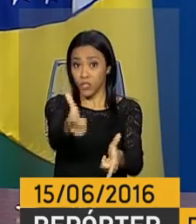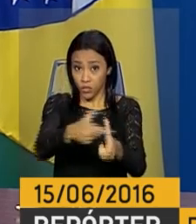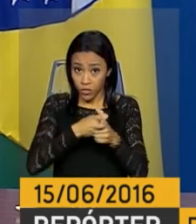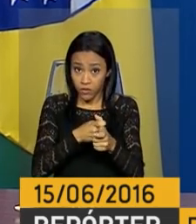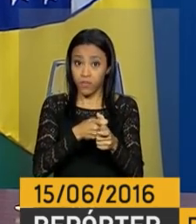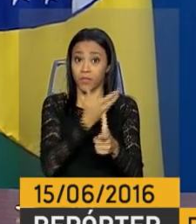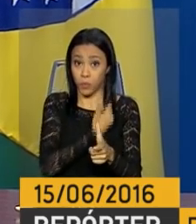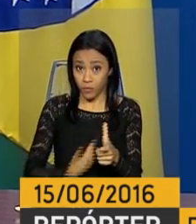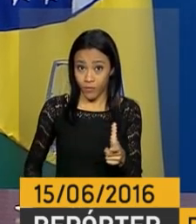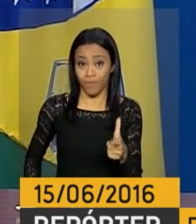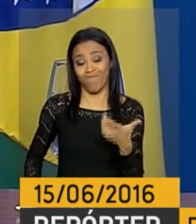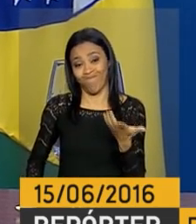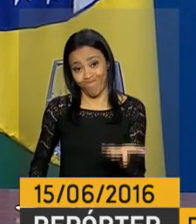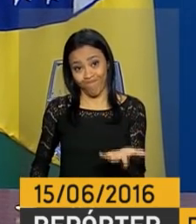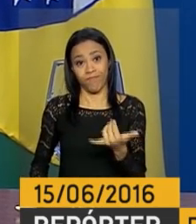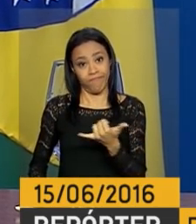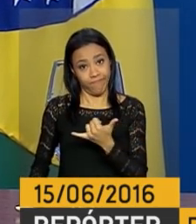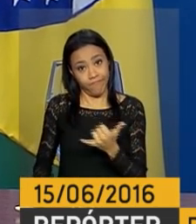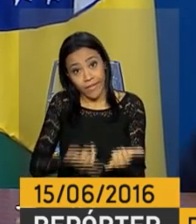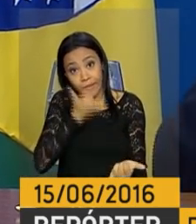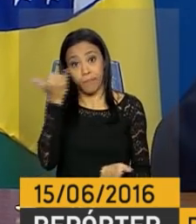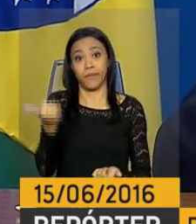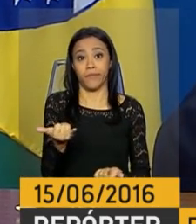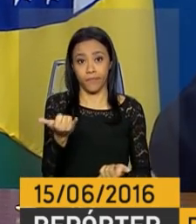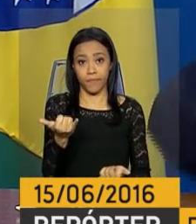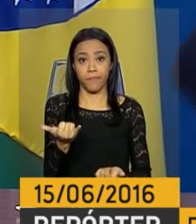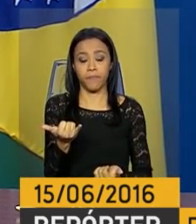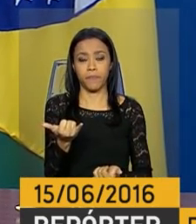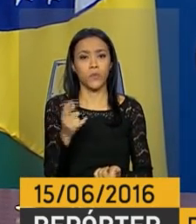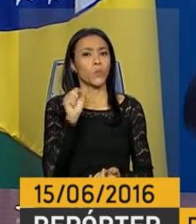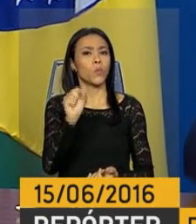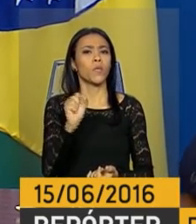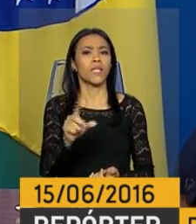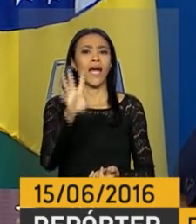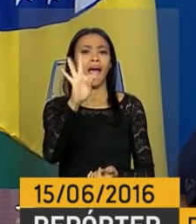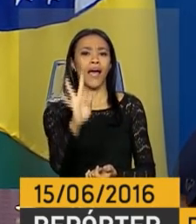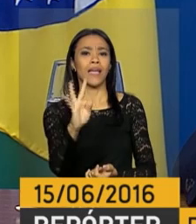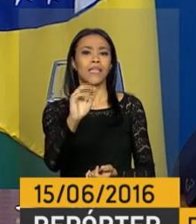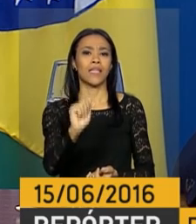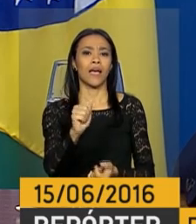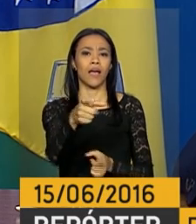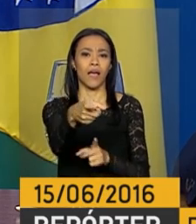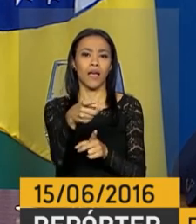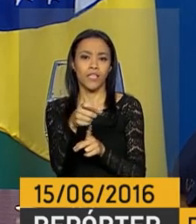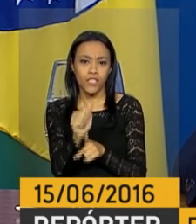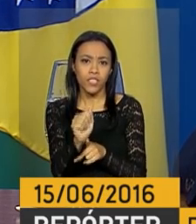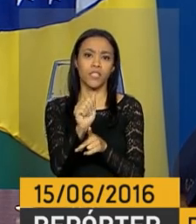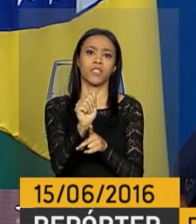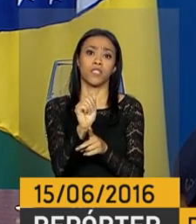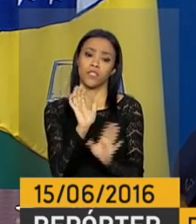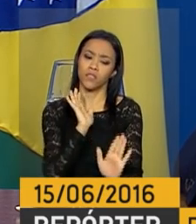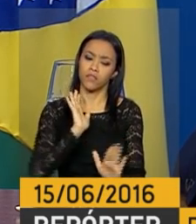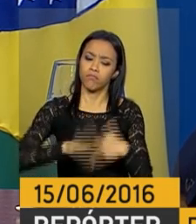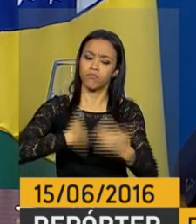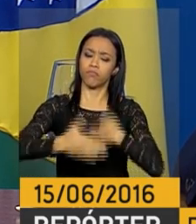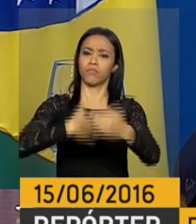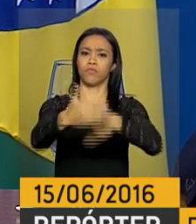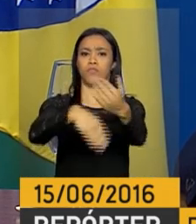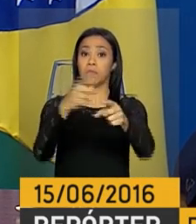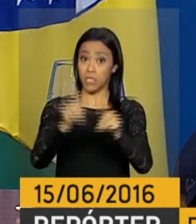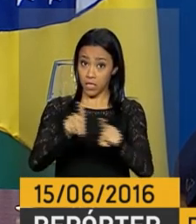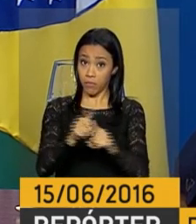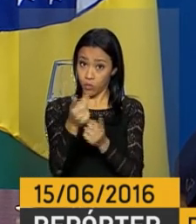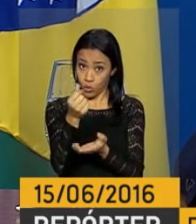depender muito, evidentemente, da taxa de crescimento do produto nos próximos anos e da